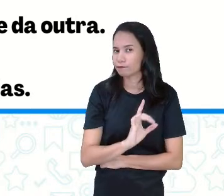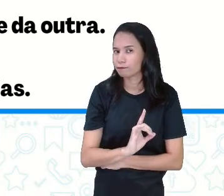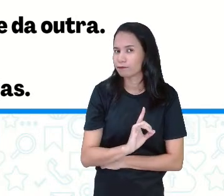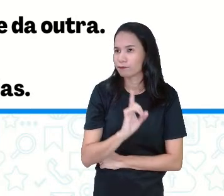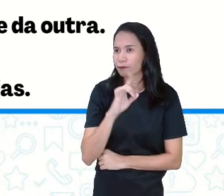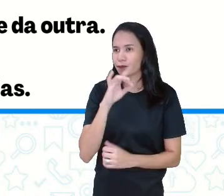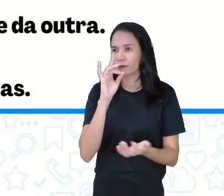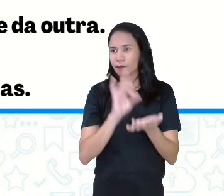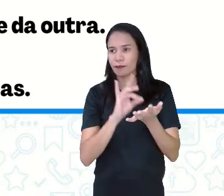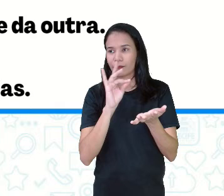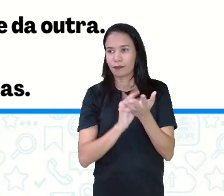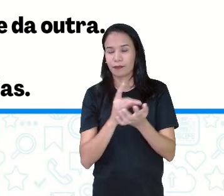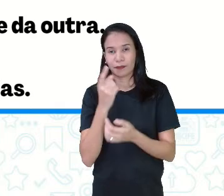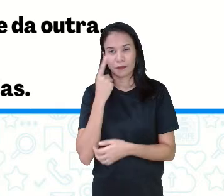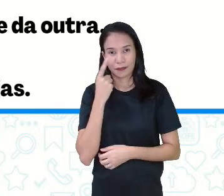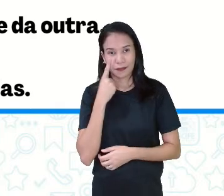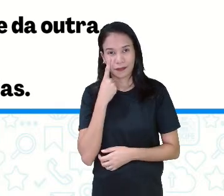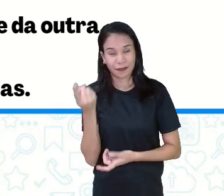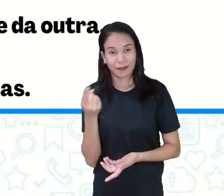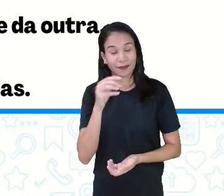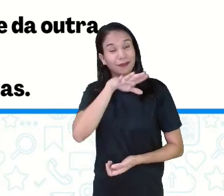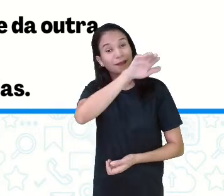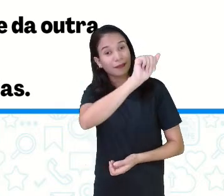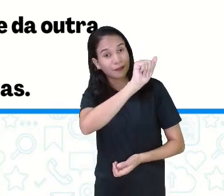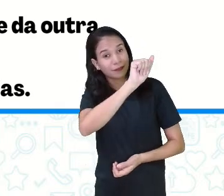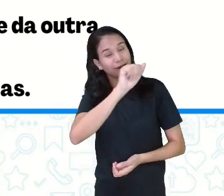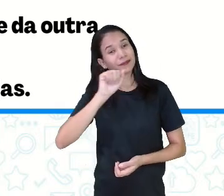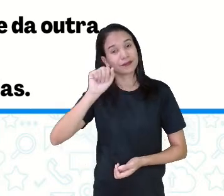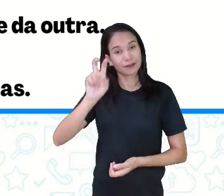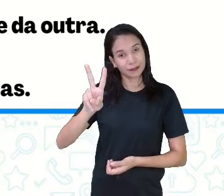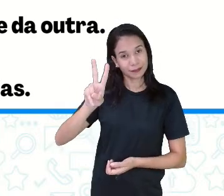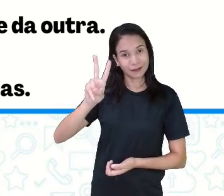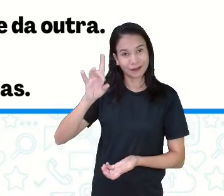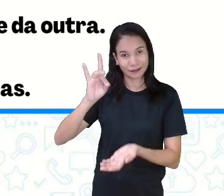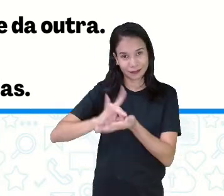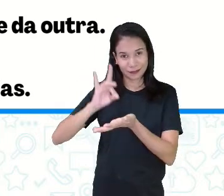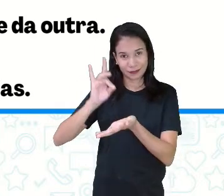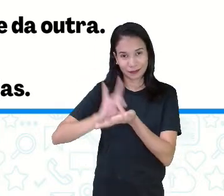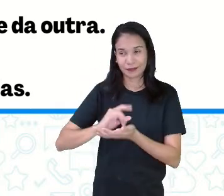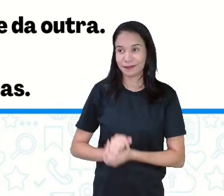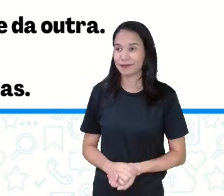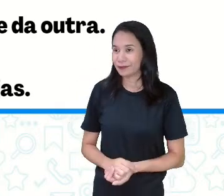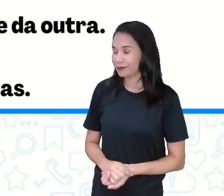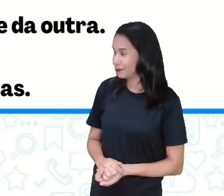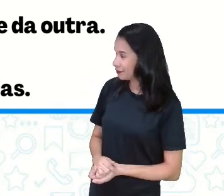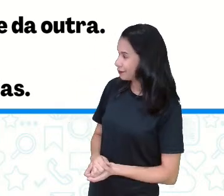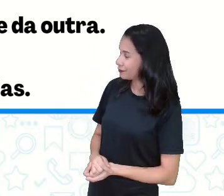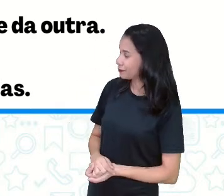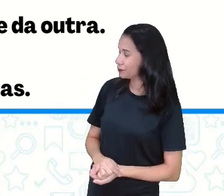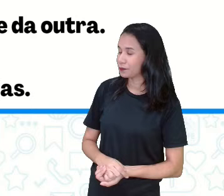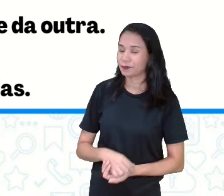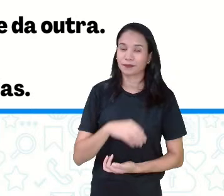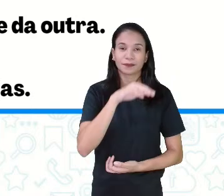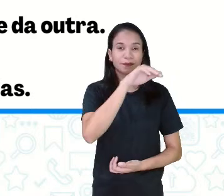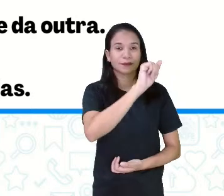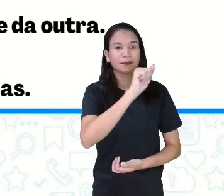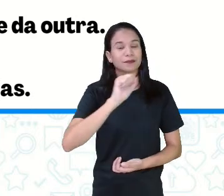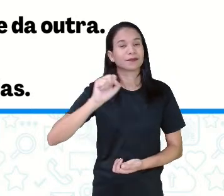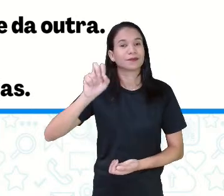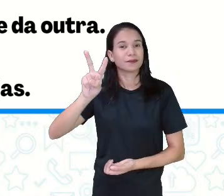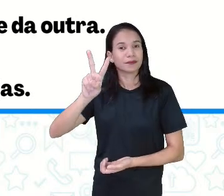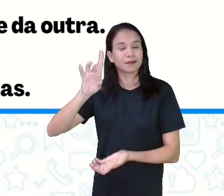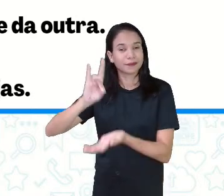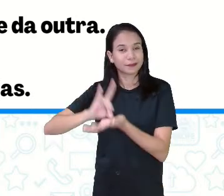verdadeiro? Vamos seguir, né? Letra A, verdadeiro. Olha aí um estímulo para vocês. A letra A,